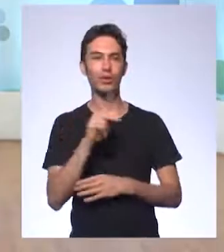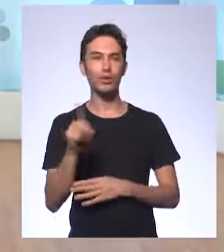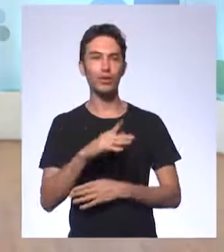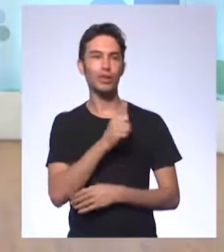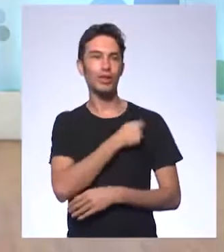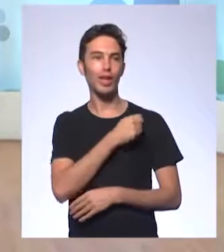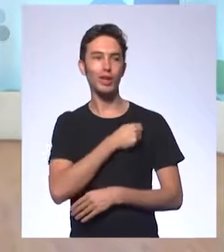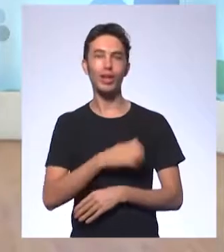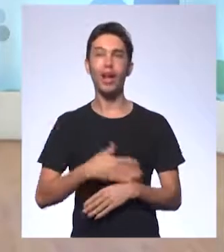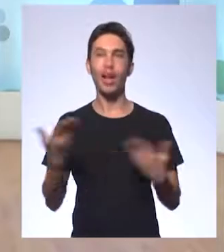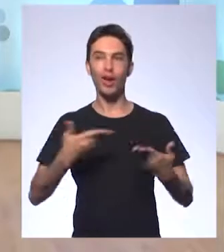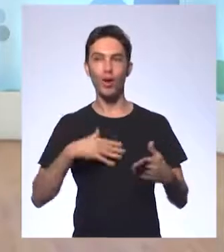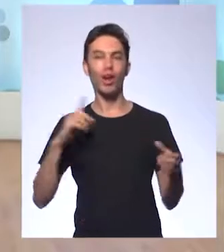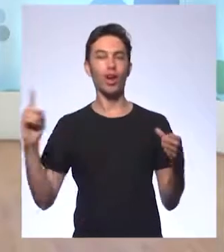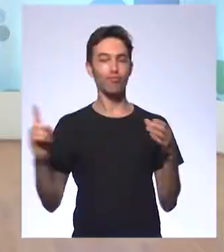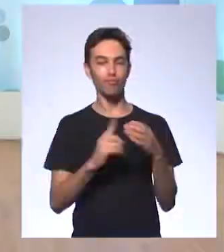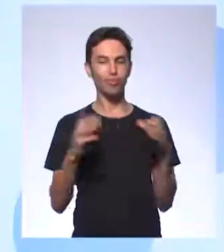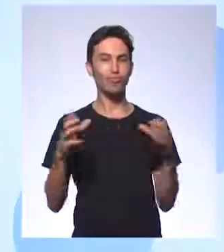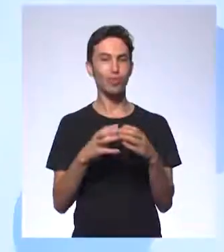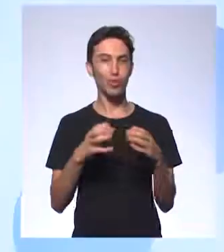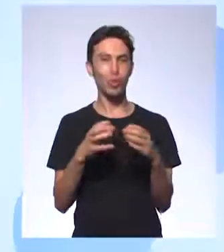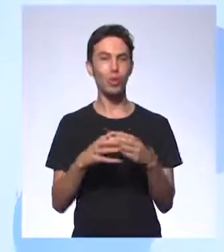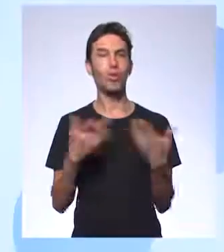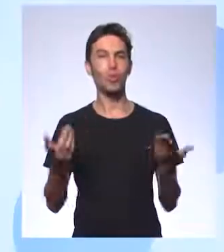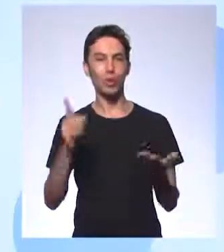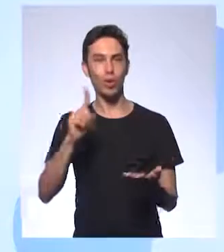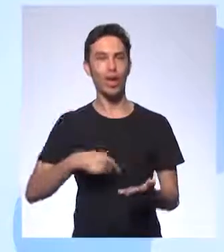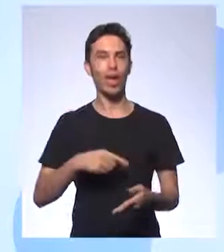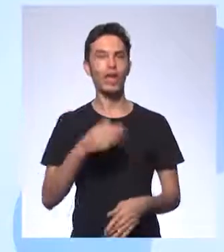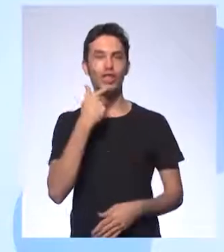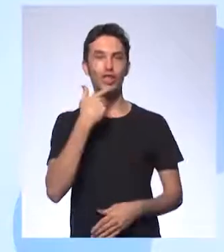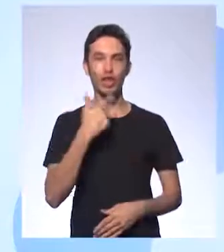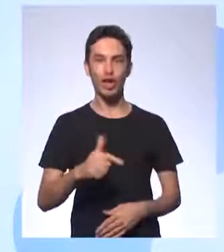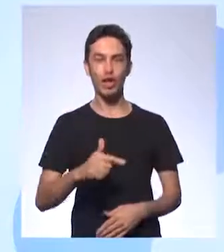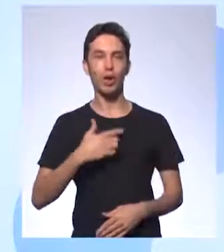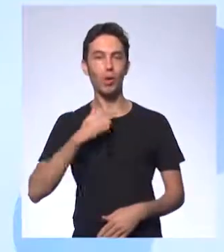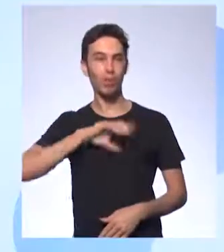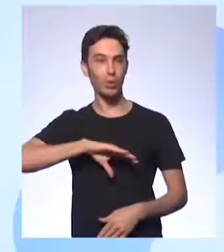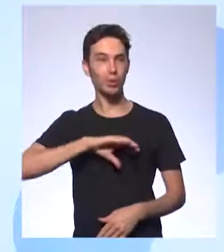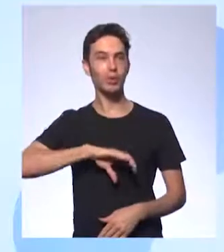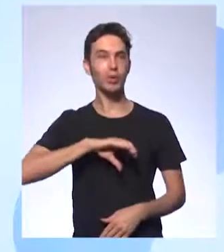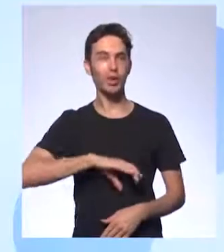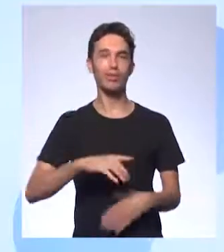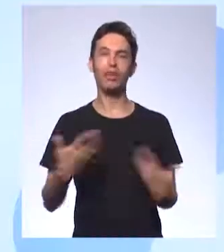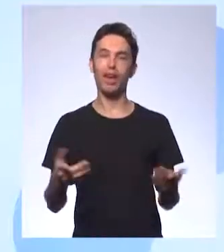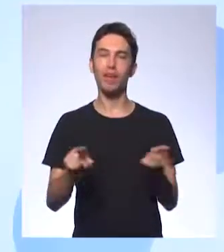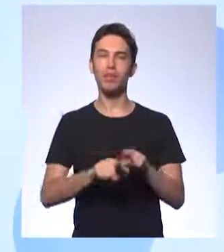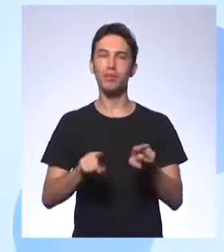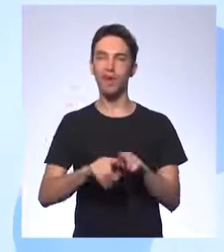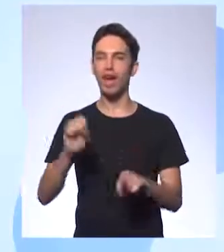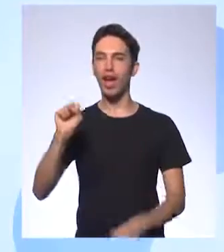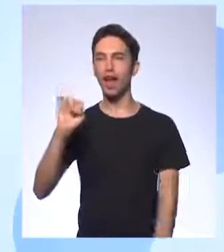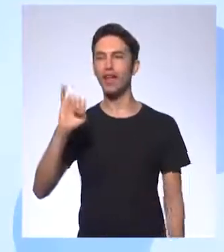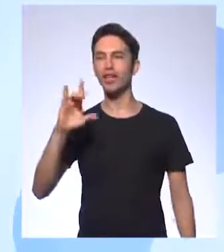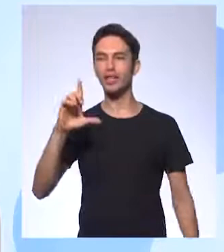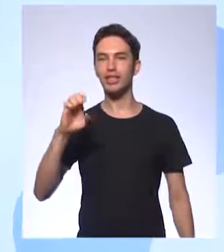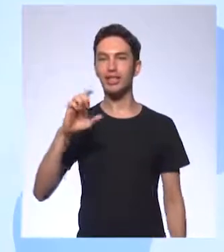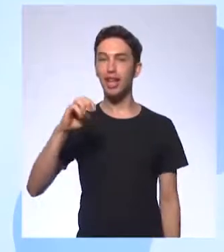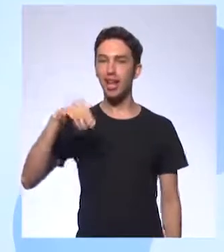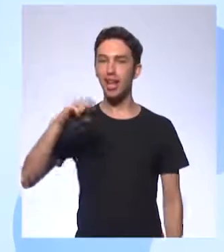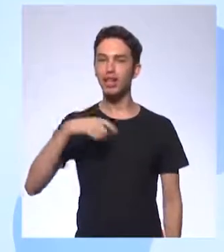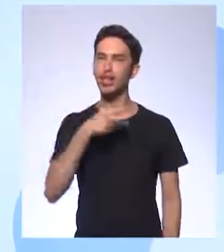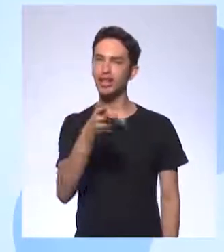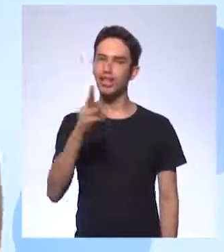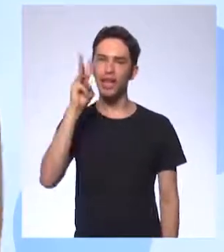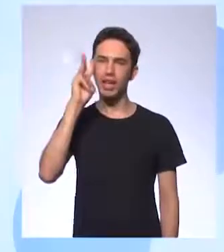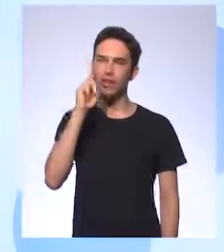Elaine agora faz parte da nossa equipe, então ela integra aí a equipe de língua portuguesa, assim como a Silene, que vocês já conheceram na